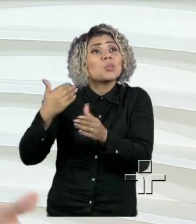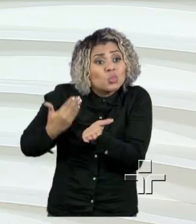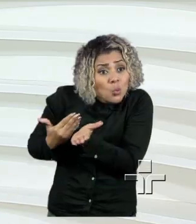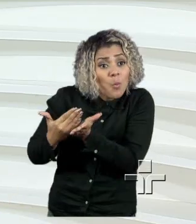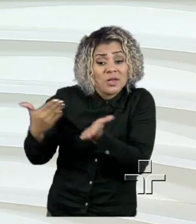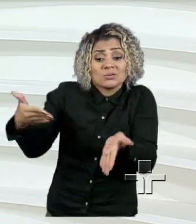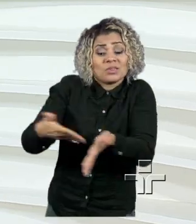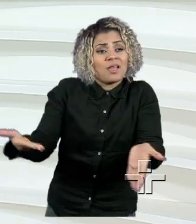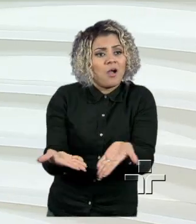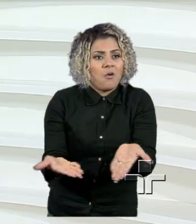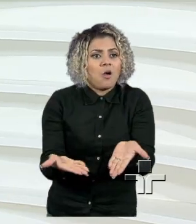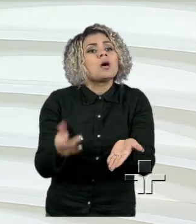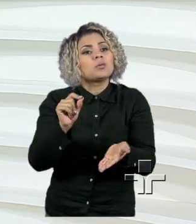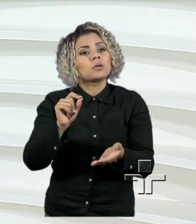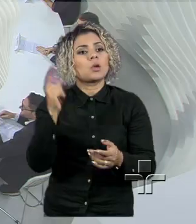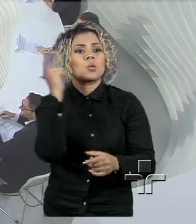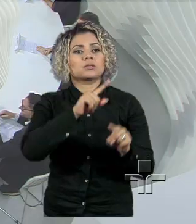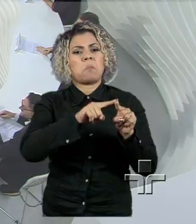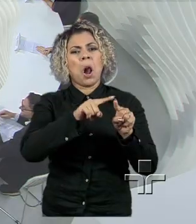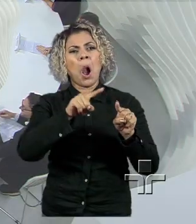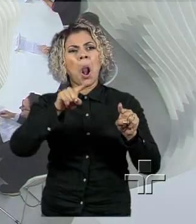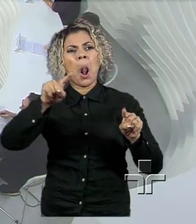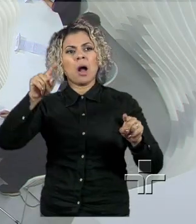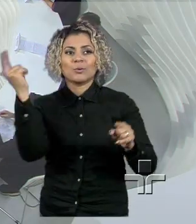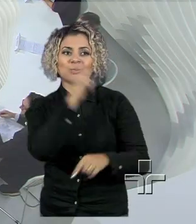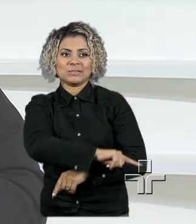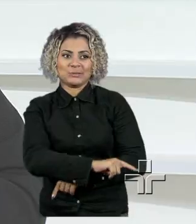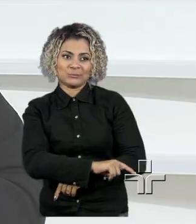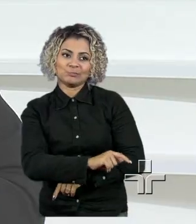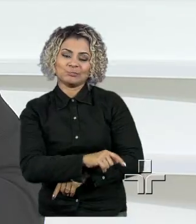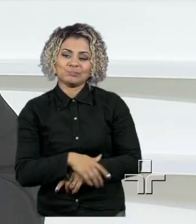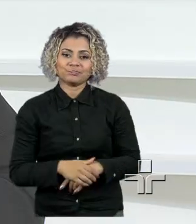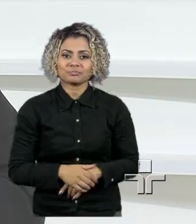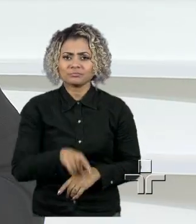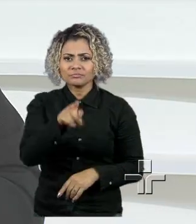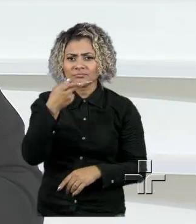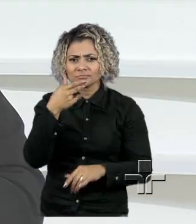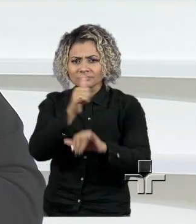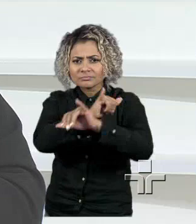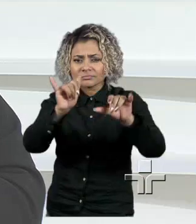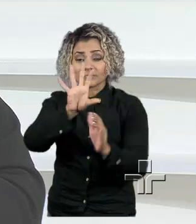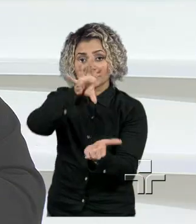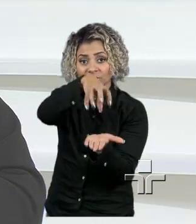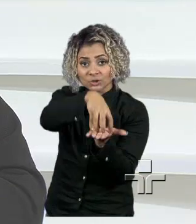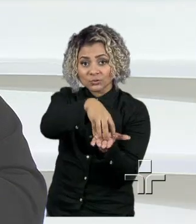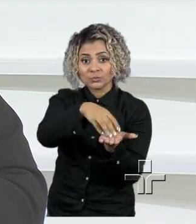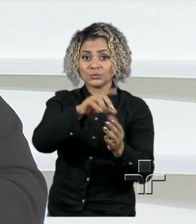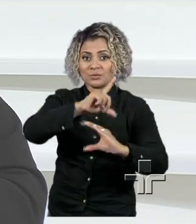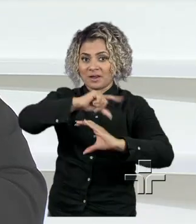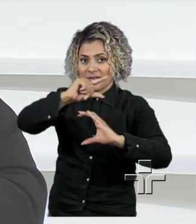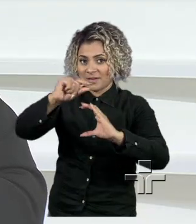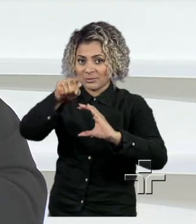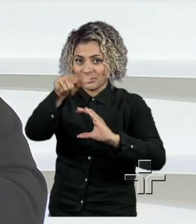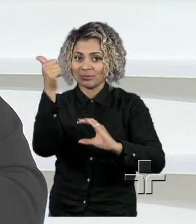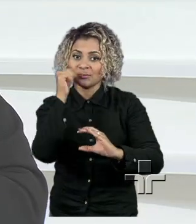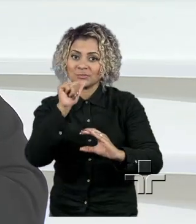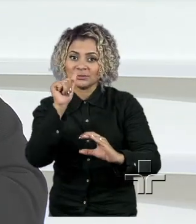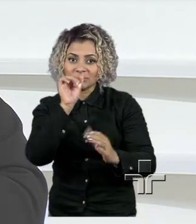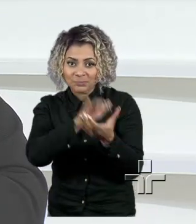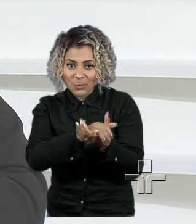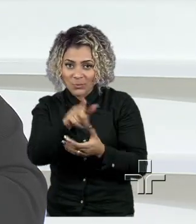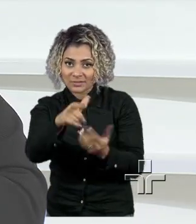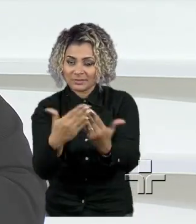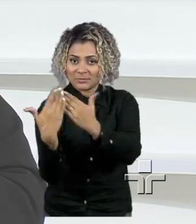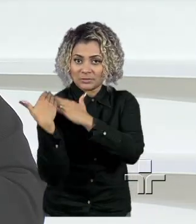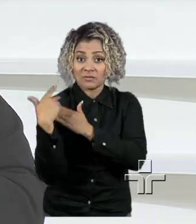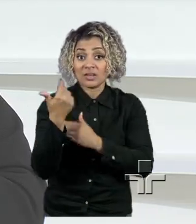um crescimento anual de 2 dígitos. Alexandre, você mencionou o Instituto Cacau Show, né, que a sua esposa cuida, que foi criado, pelo que eu sei, há